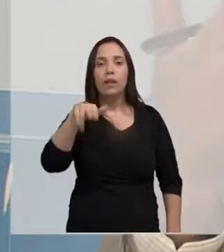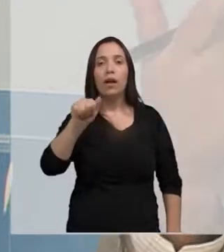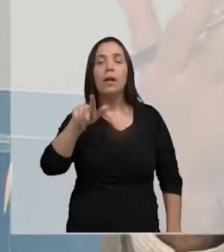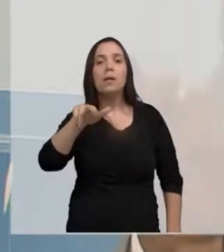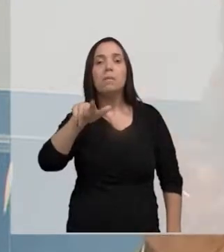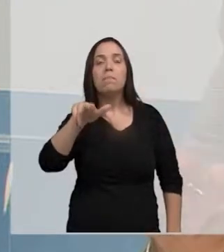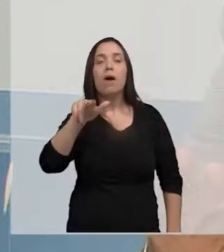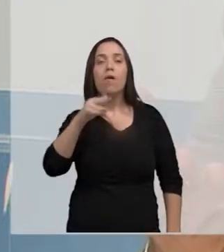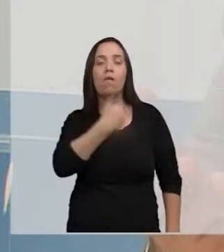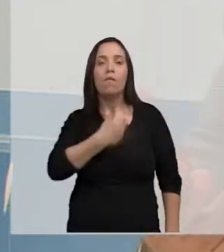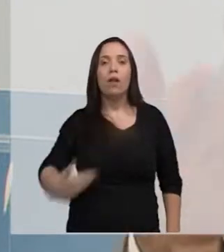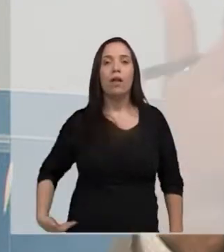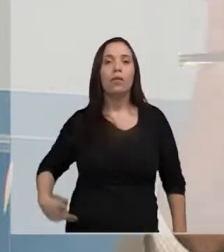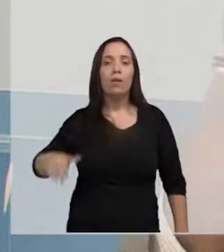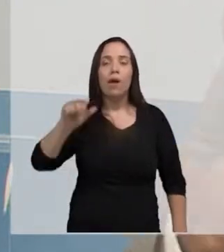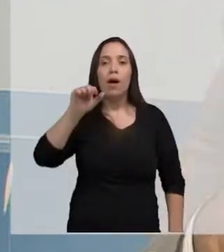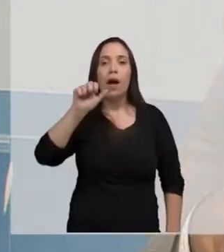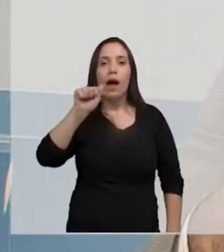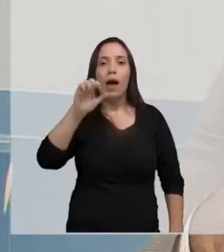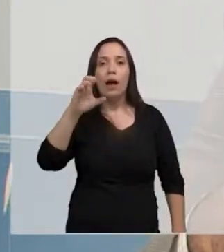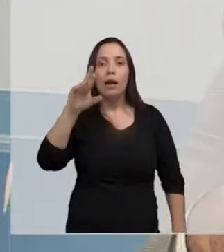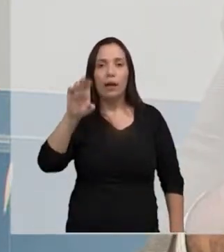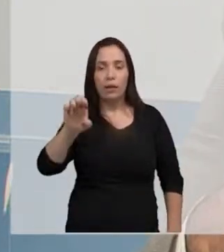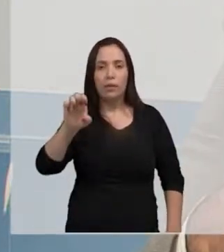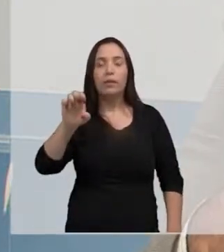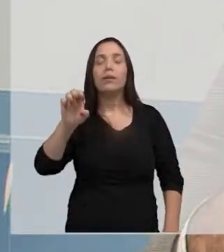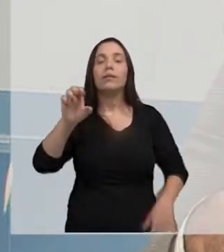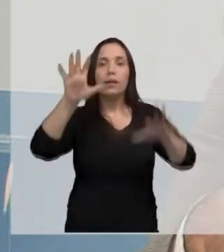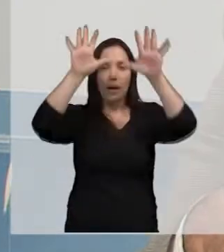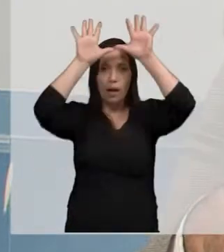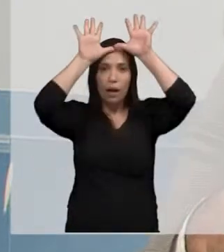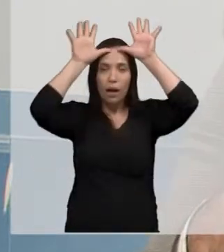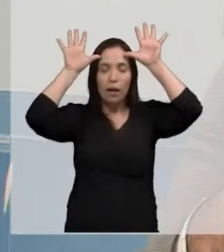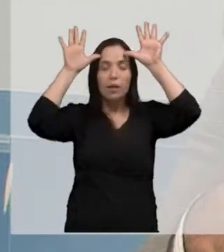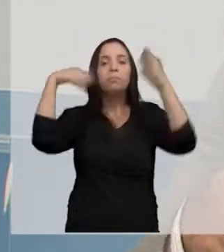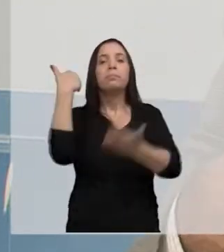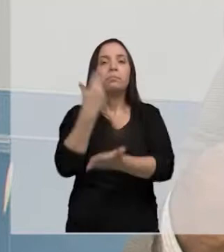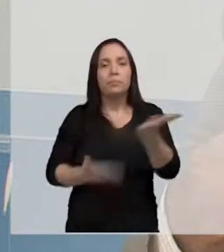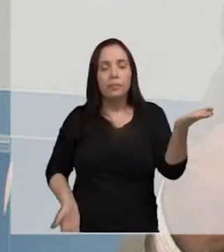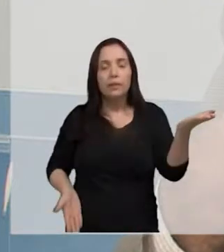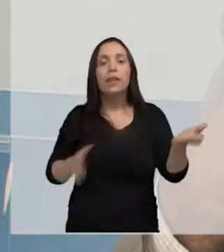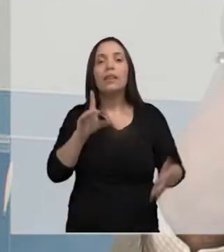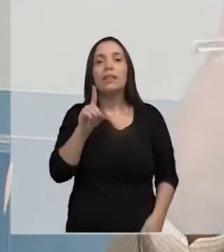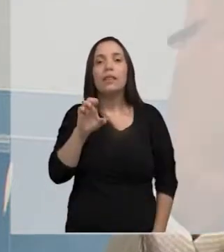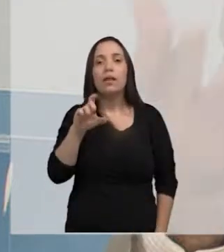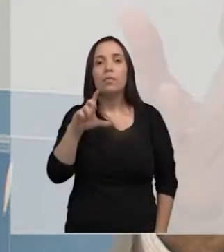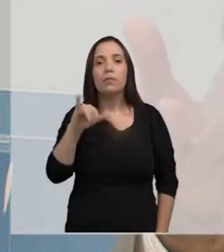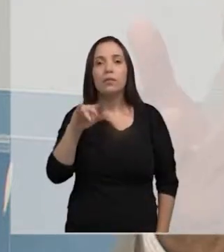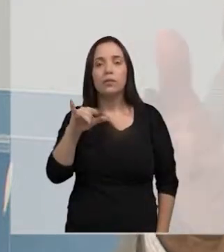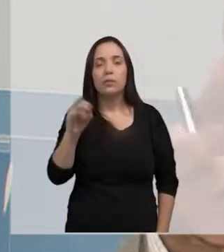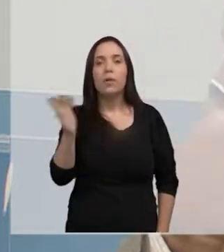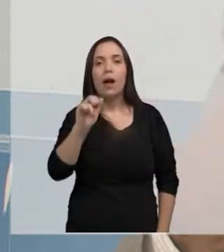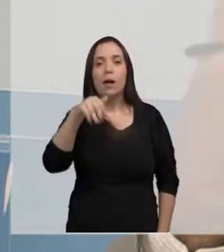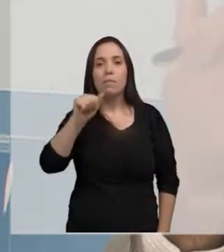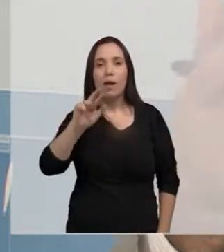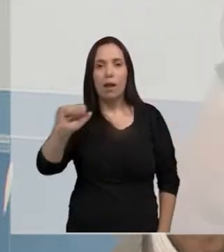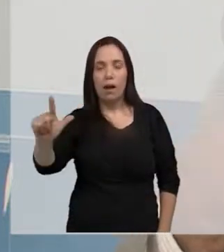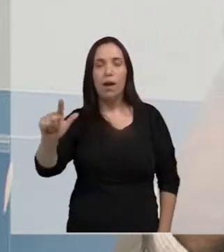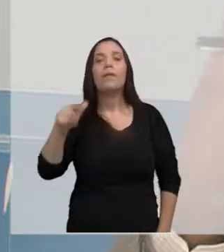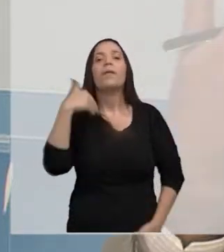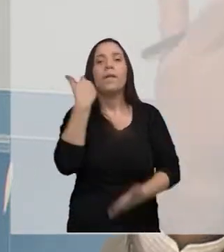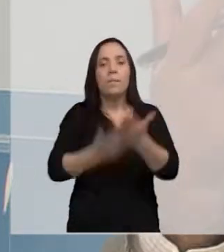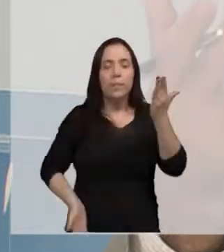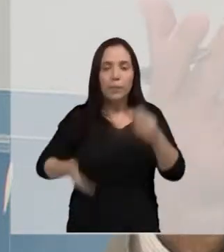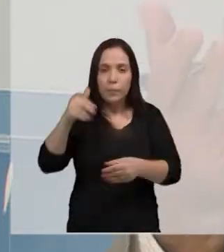do governador do Acre, perdeu a eleição, de volta para o Senado. Delcídio Amaral, daquela confusão, que foi